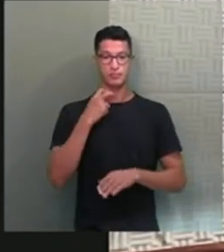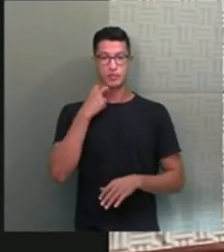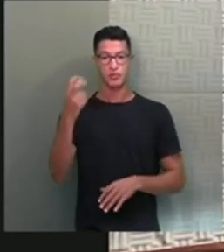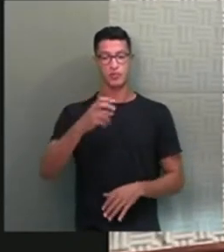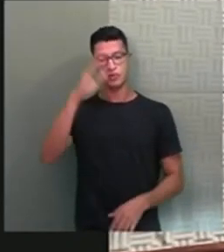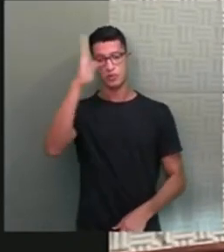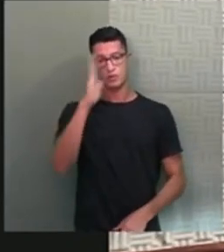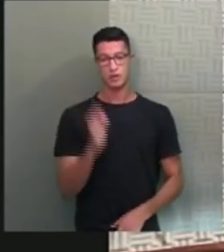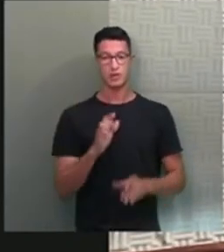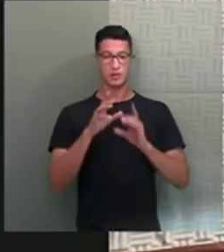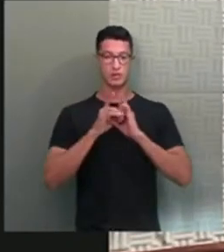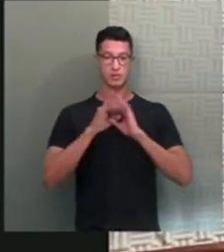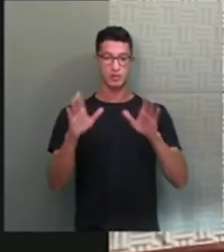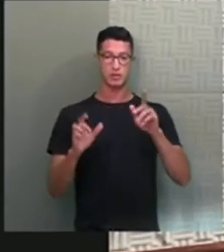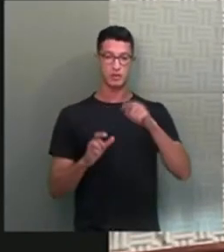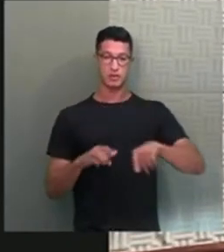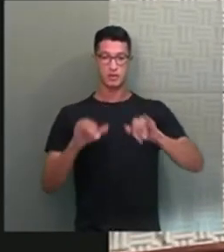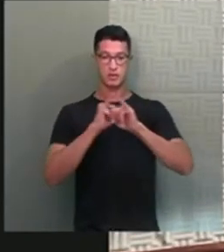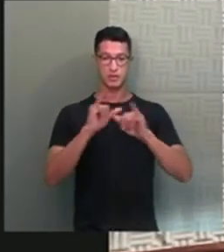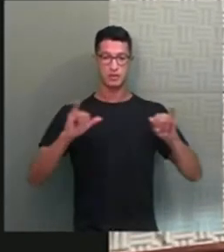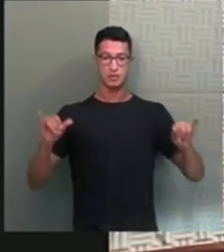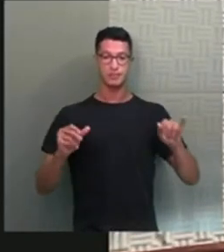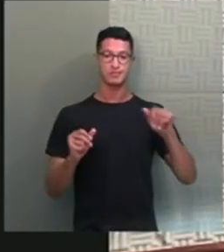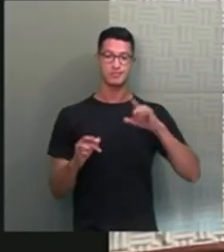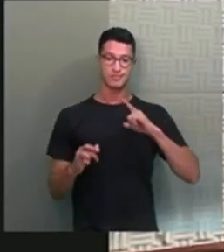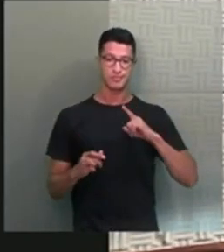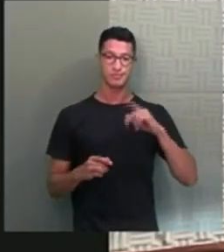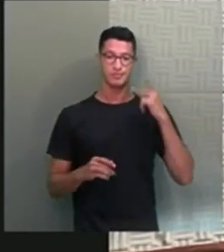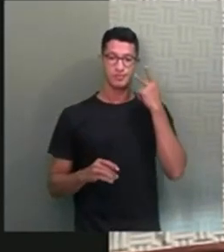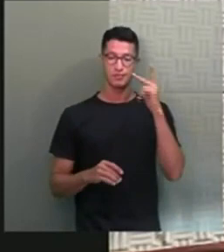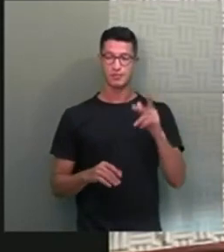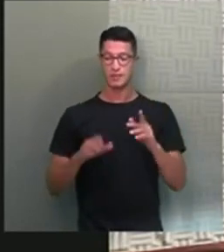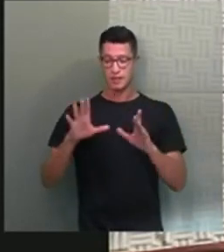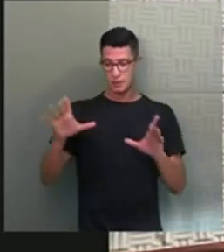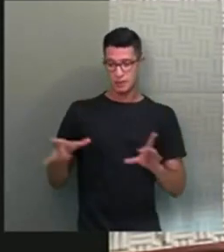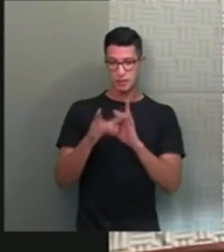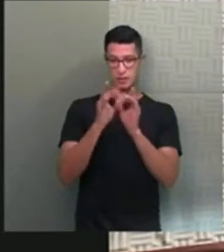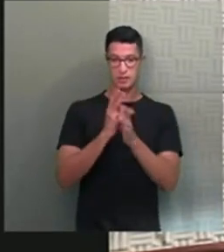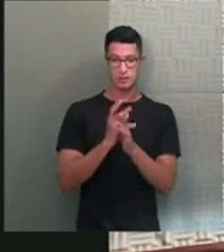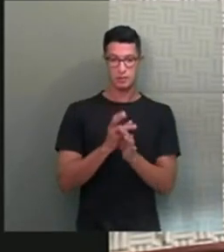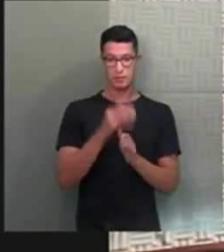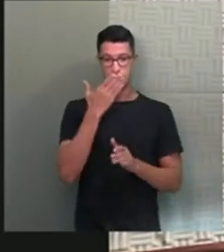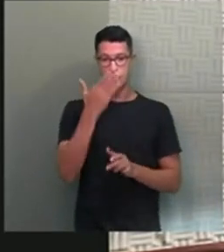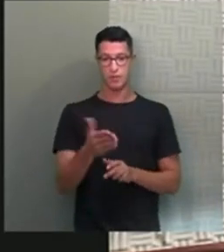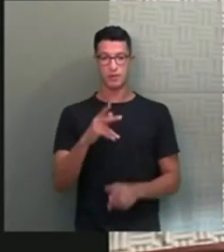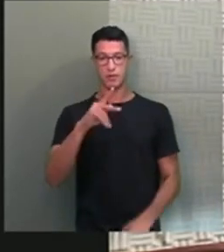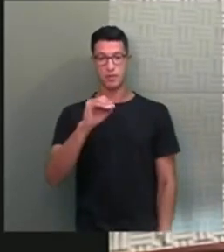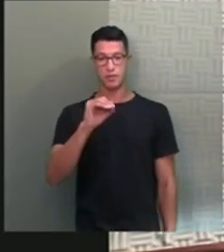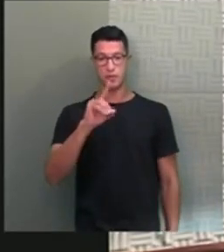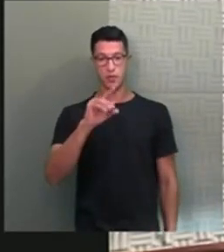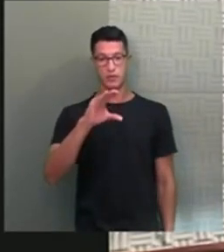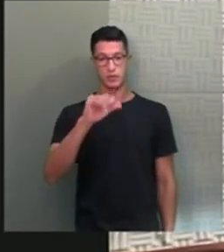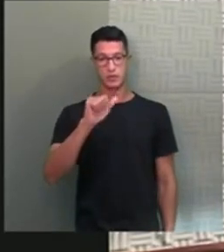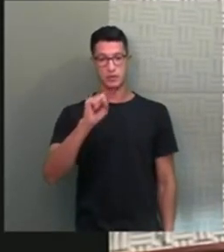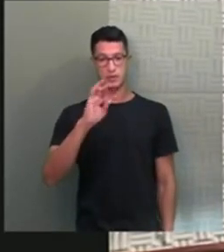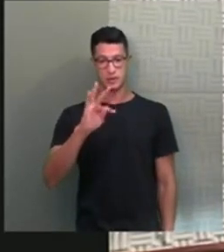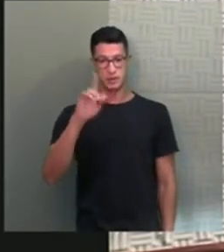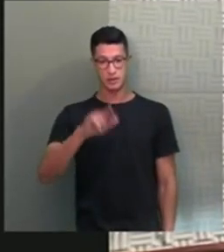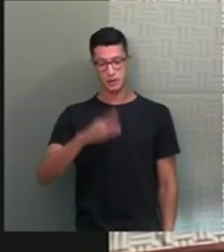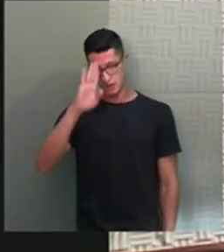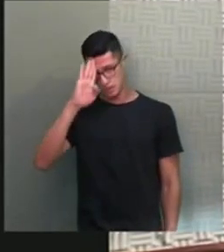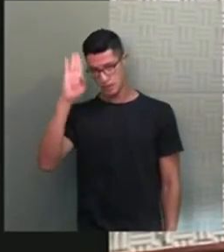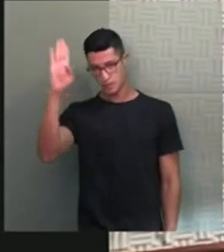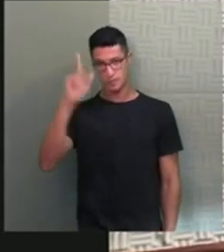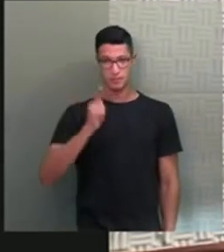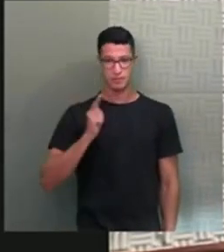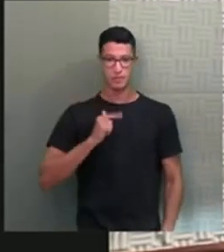Brasil a disponibilizar esse noticiário tão longevo na íntegra no formato podcast. É um sinal do pioneirismo